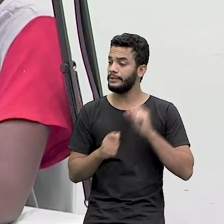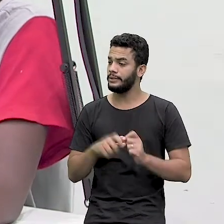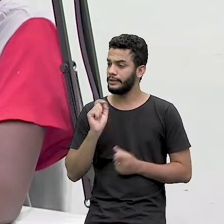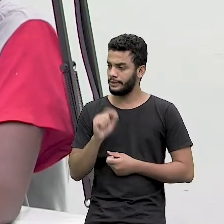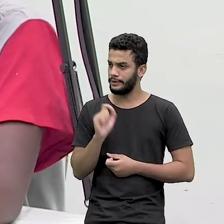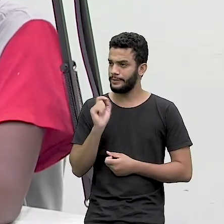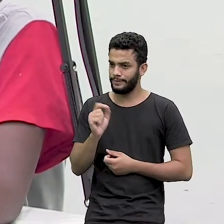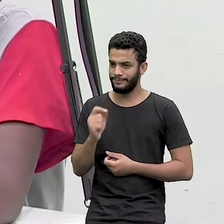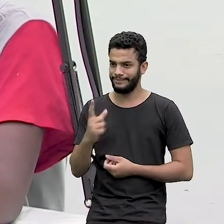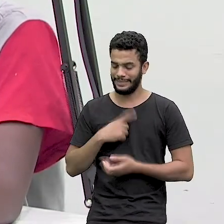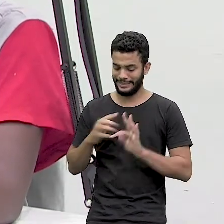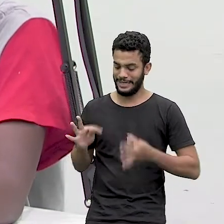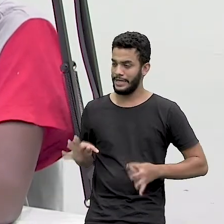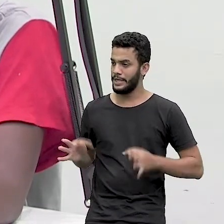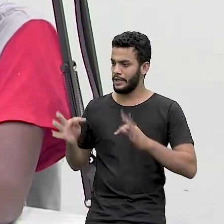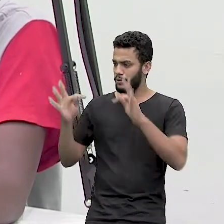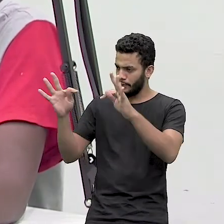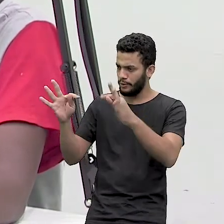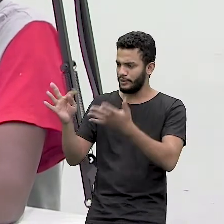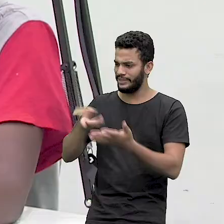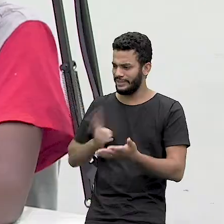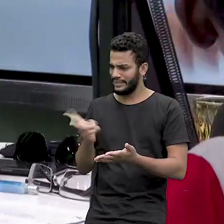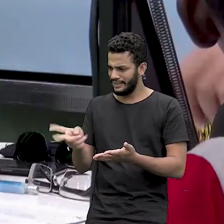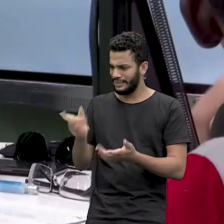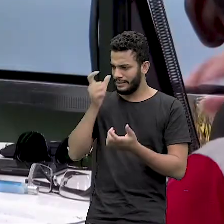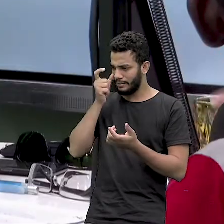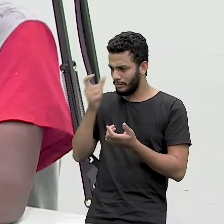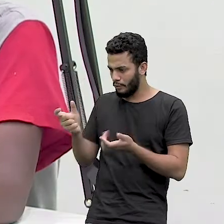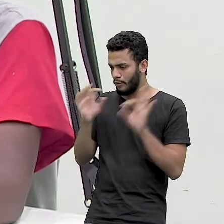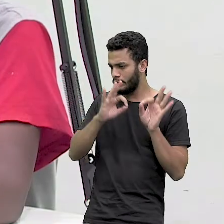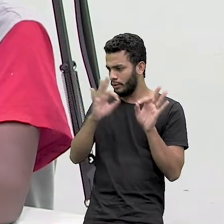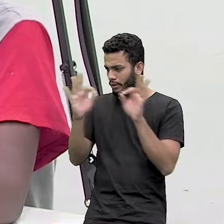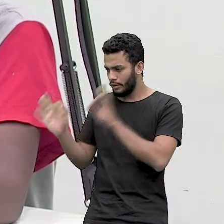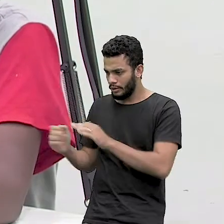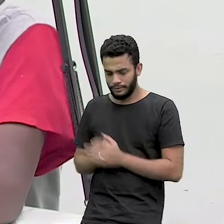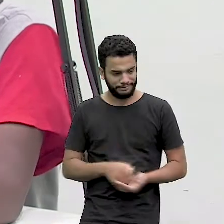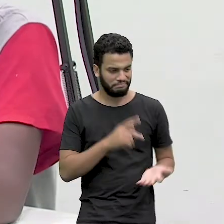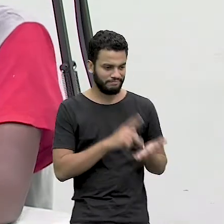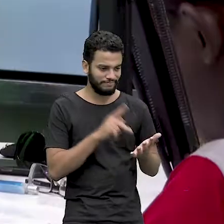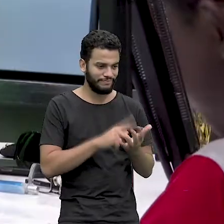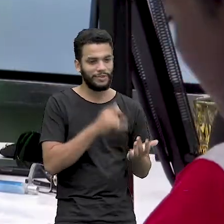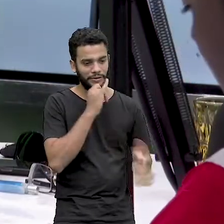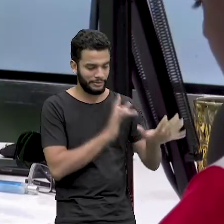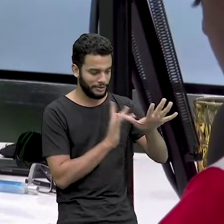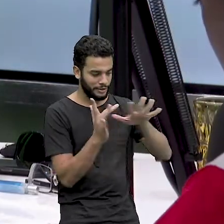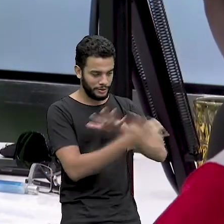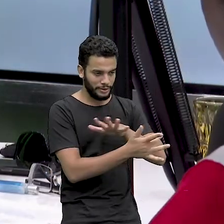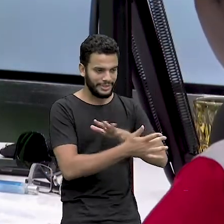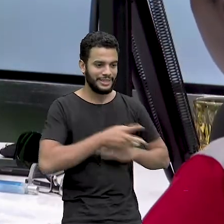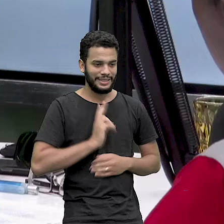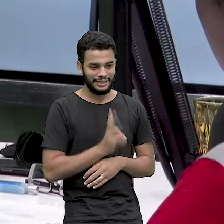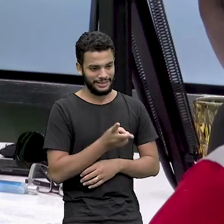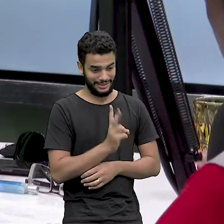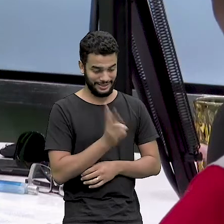sociais, conectados 24 horas, né? Nós usamos as nossas redes sociais para algo bom. O YouTube, vendo os YouTube, o que os